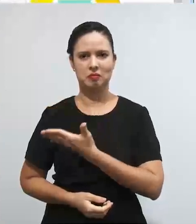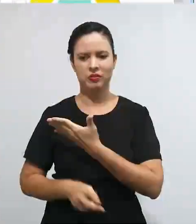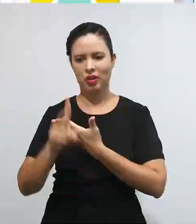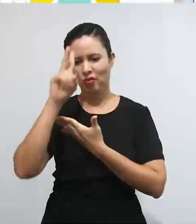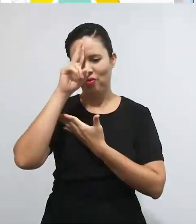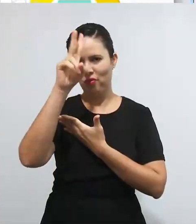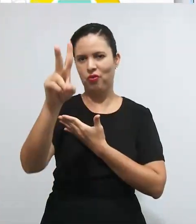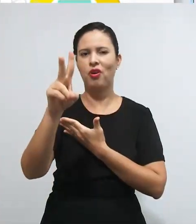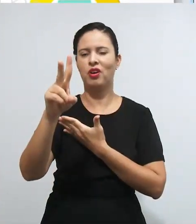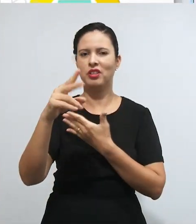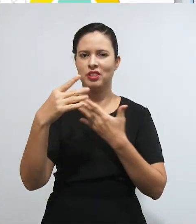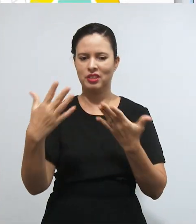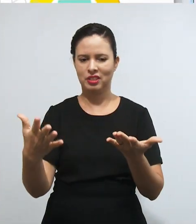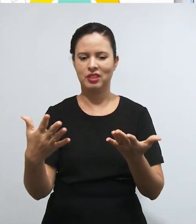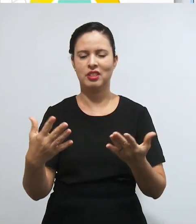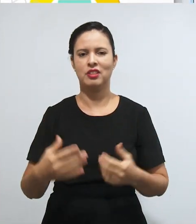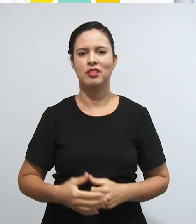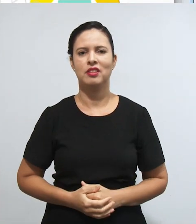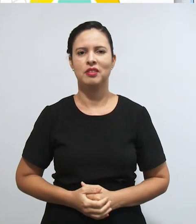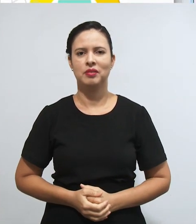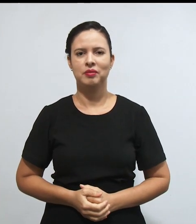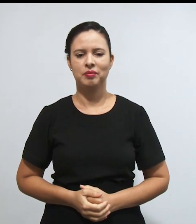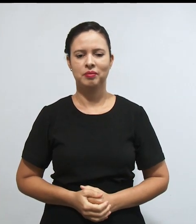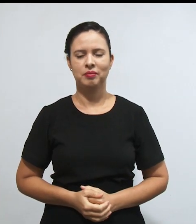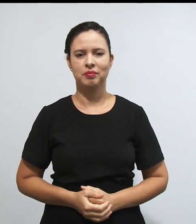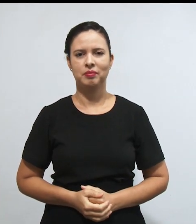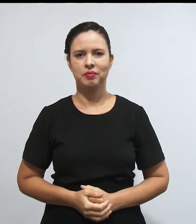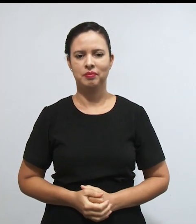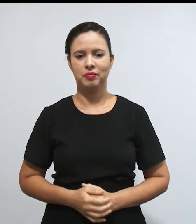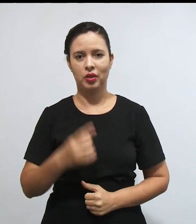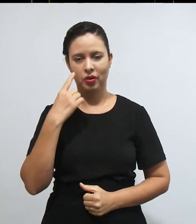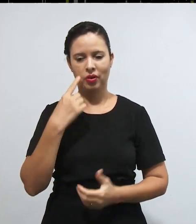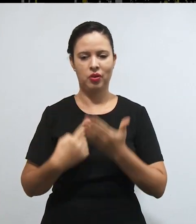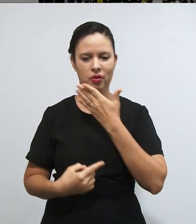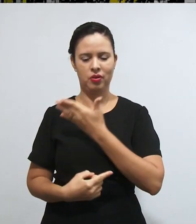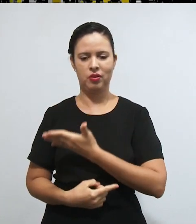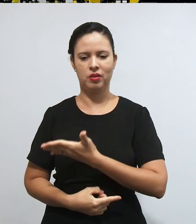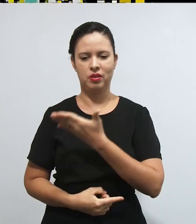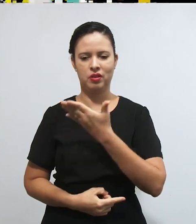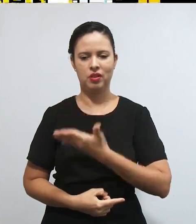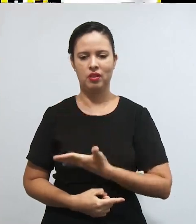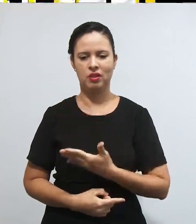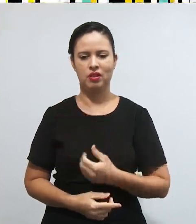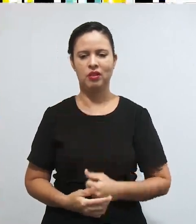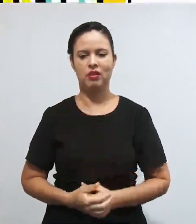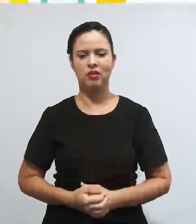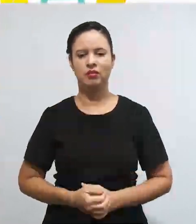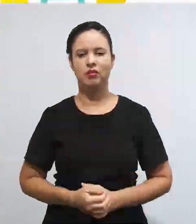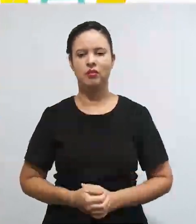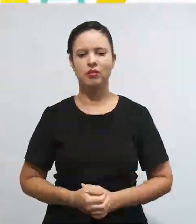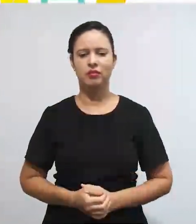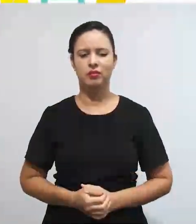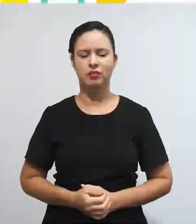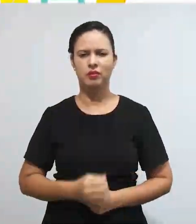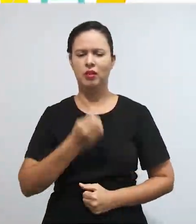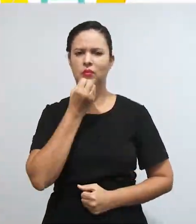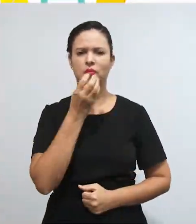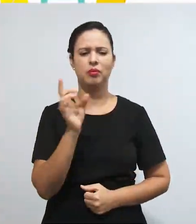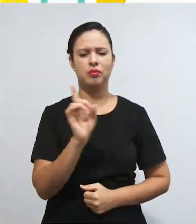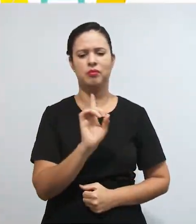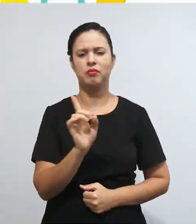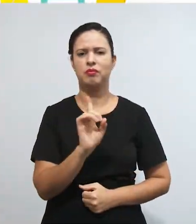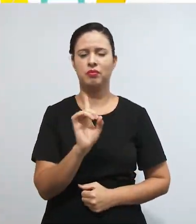bastante, né? Então se eu rodar aqui a apresentação, ó, ela vem aqui trazendo muita animação e às